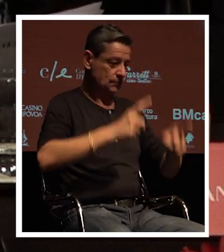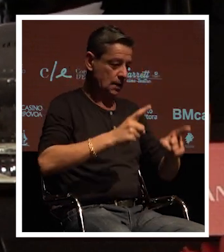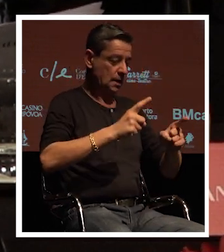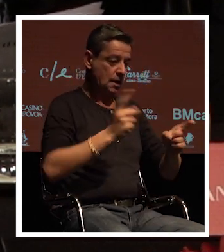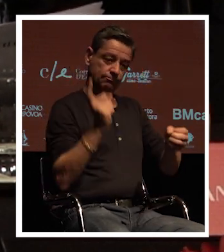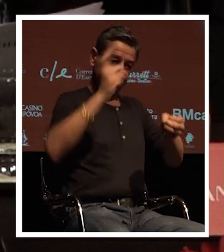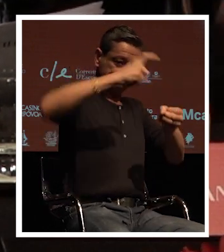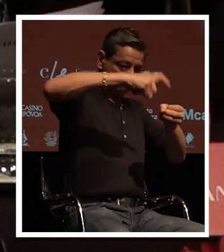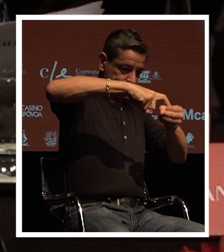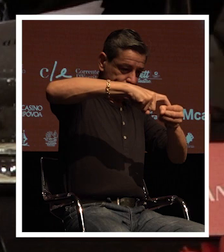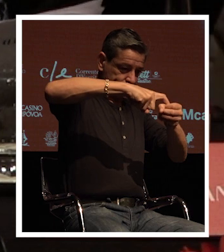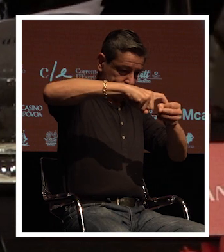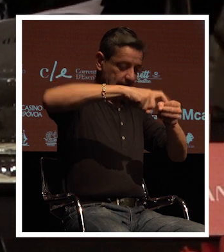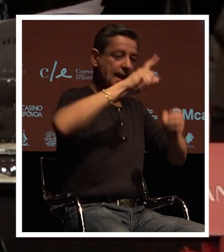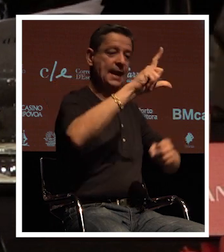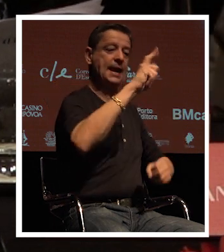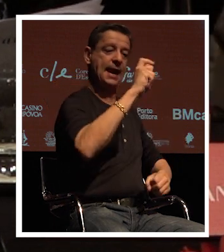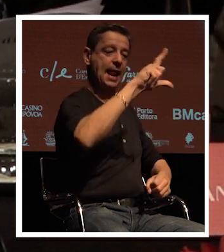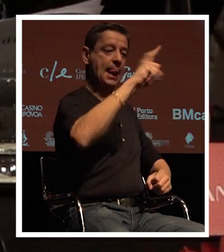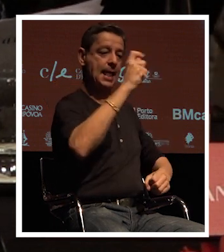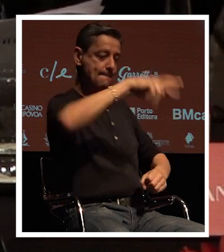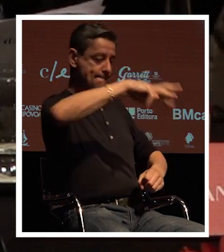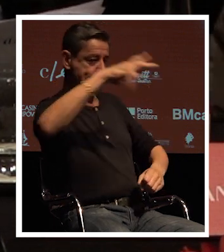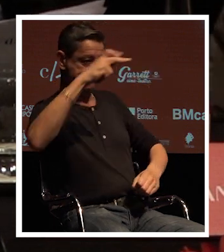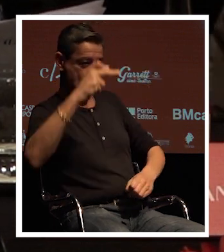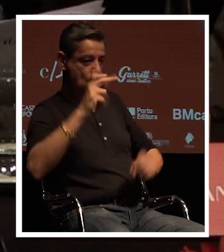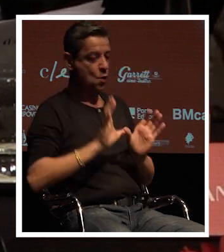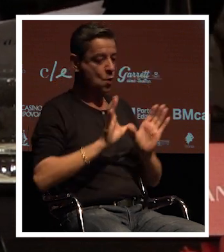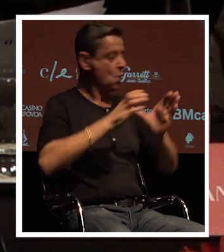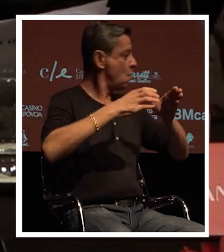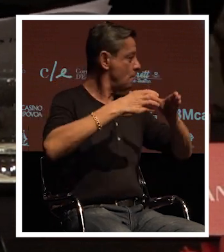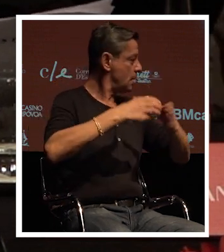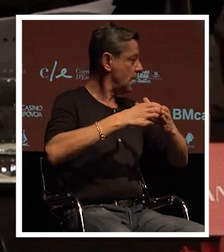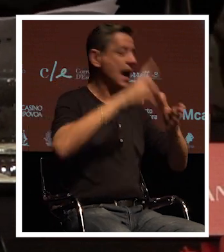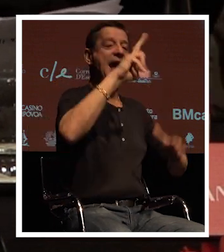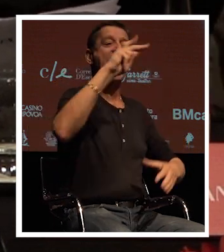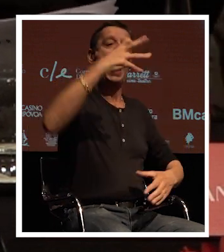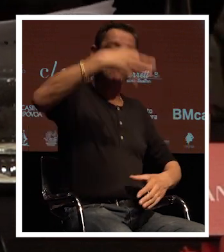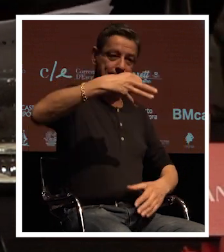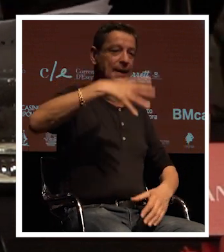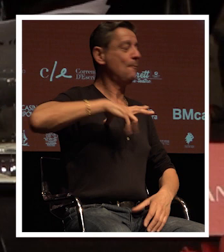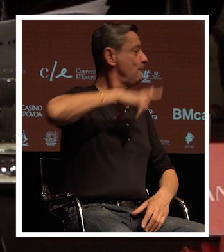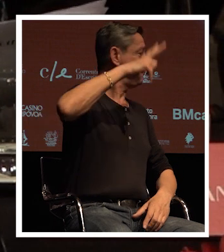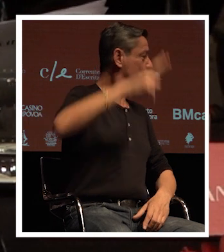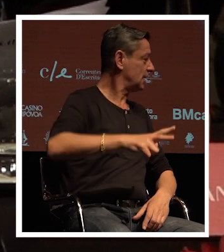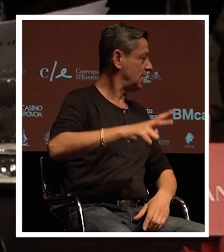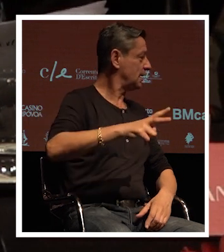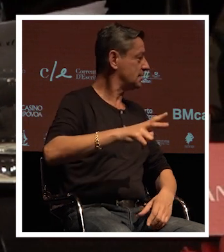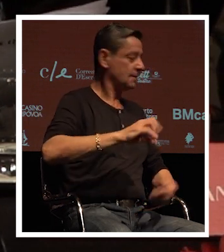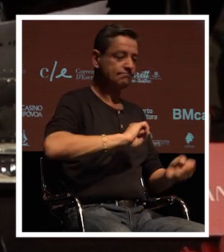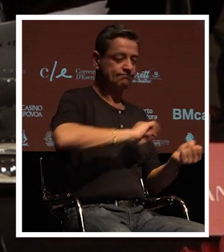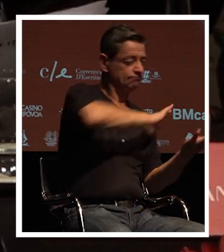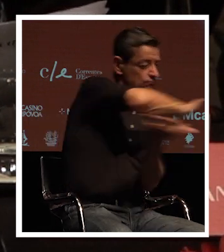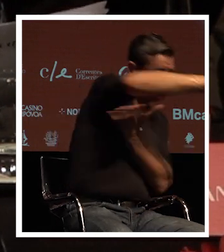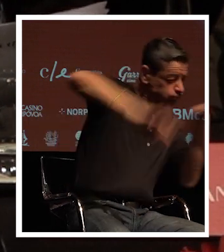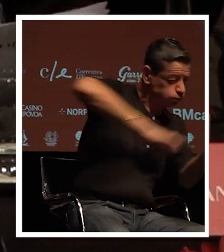membro fundador do coletivo di alema primeira banda do culto do rabo português é ativista agitador e